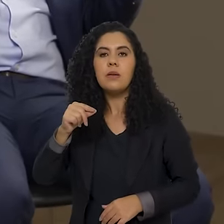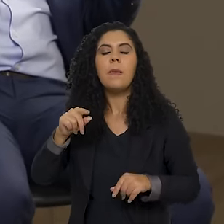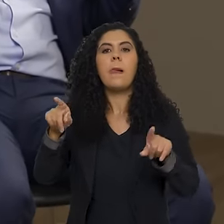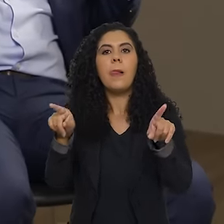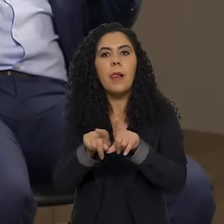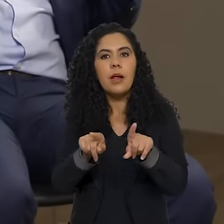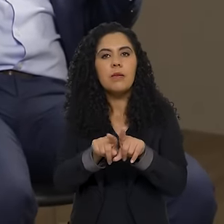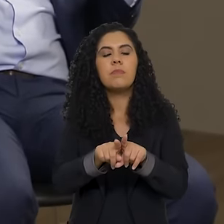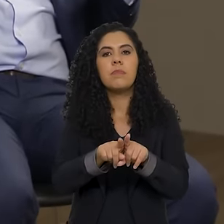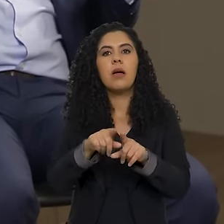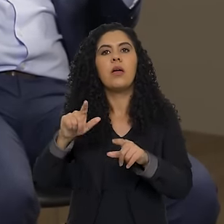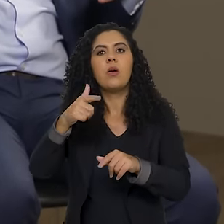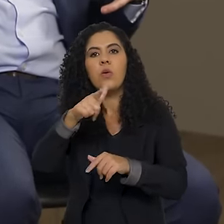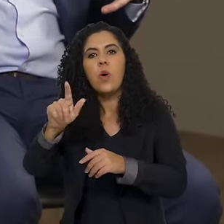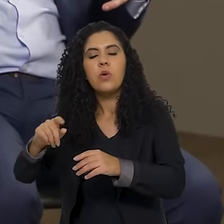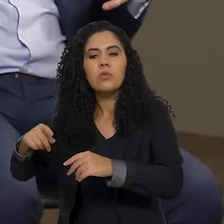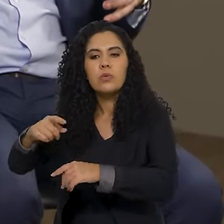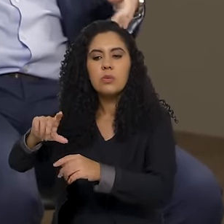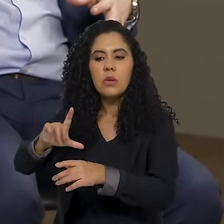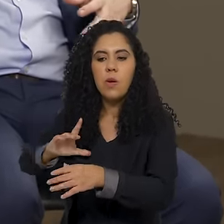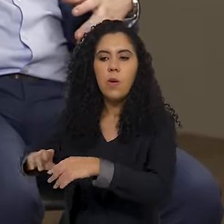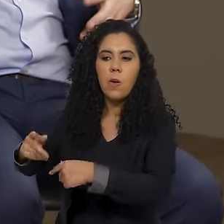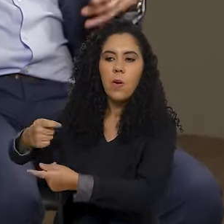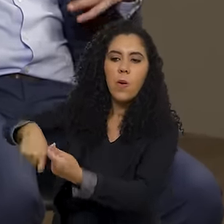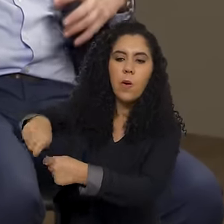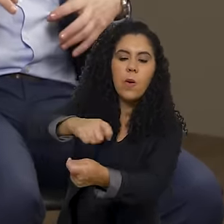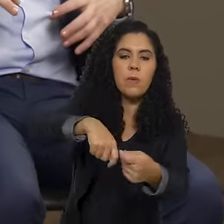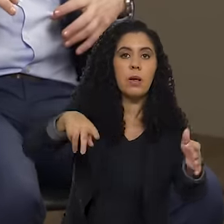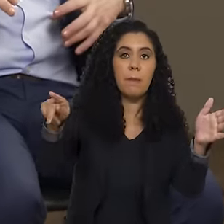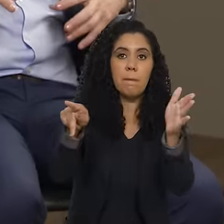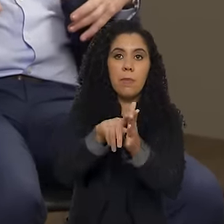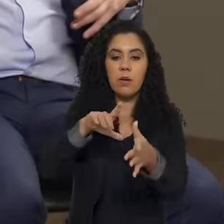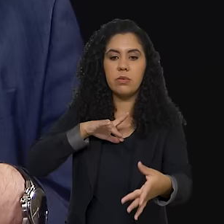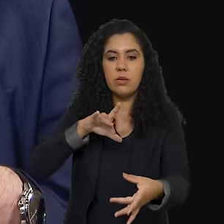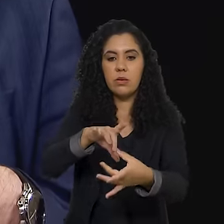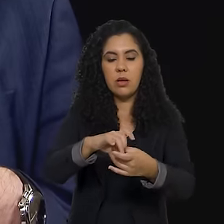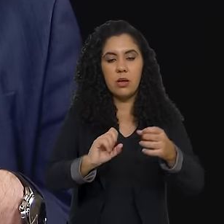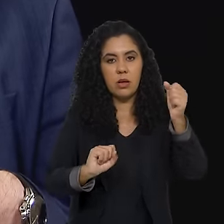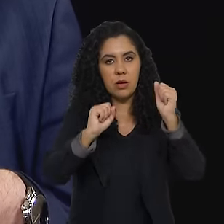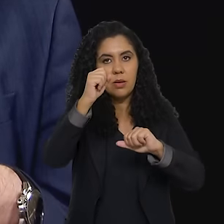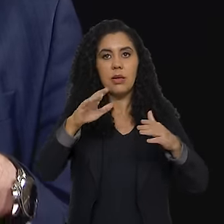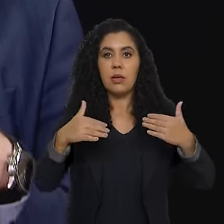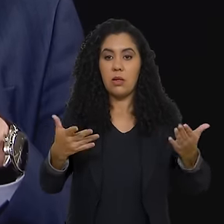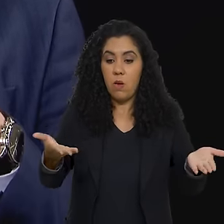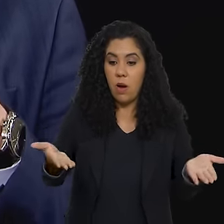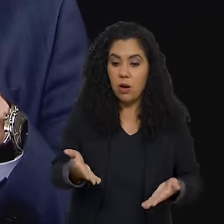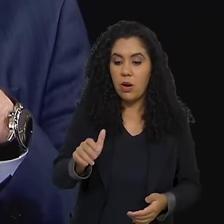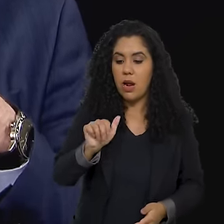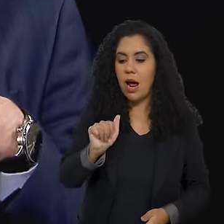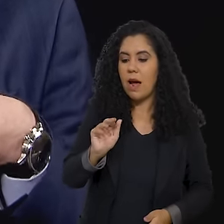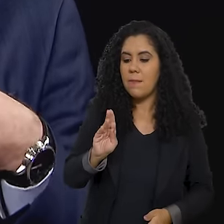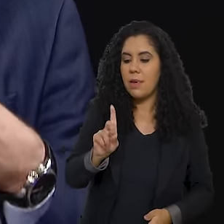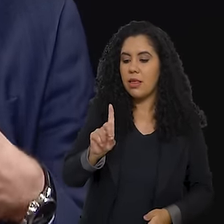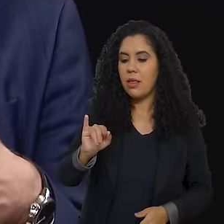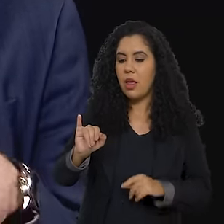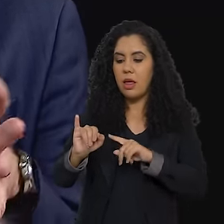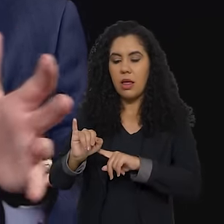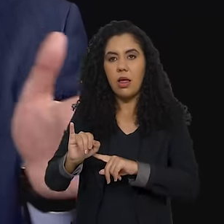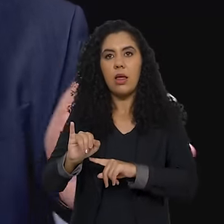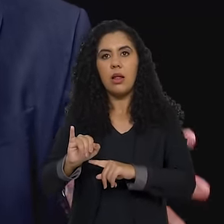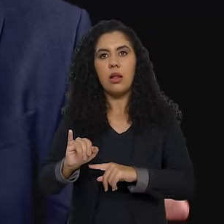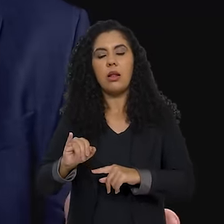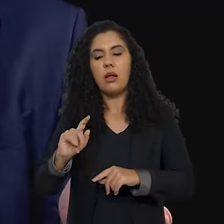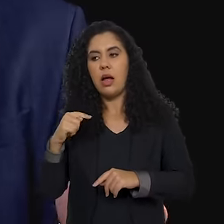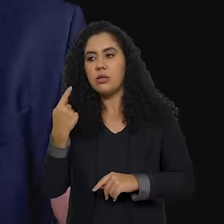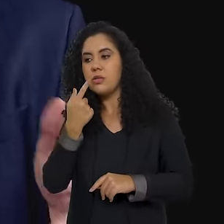estão ligados à questão da política industrial. Então, por exemplo, nesse momento, a BDI está construindo, a